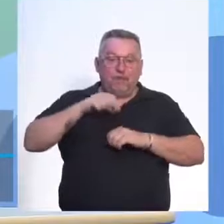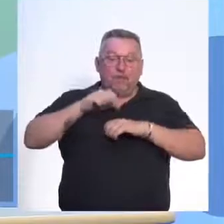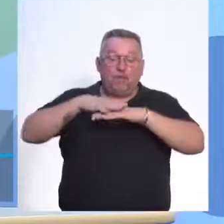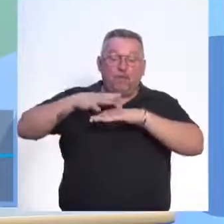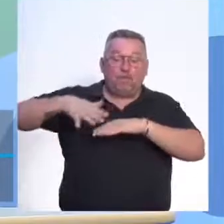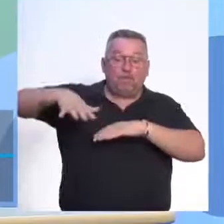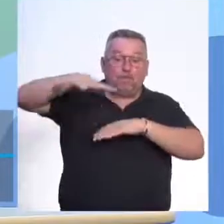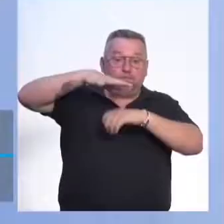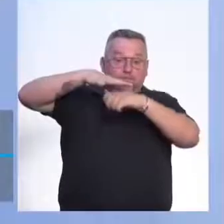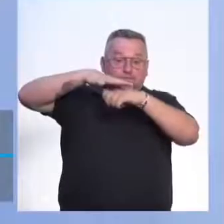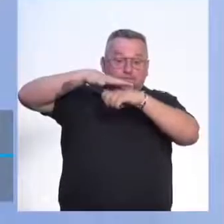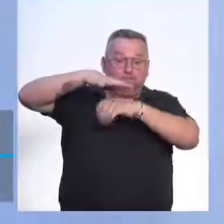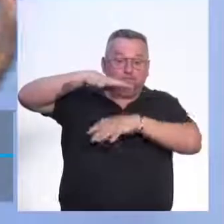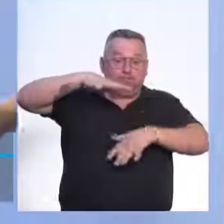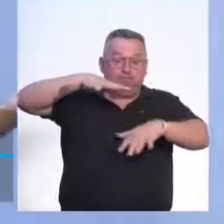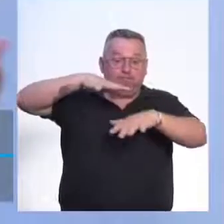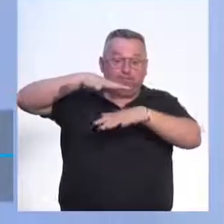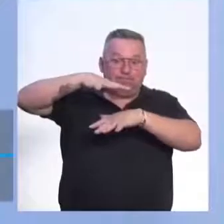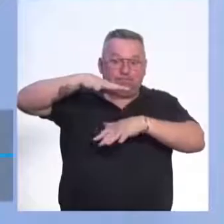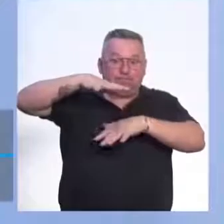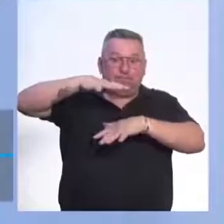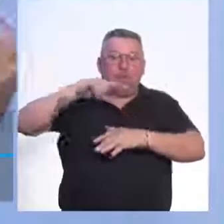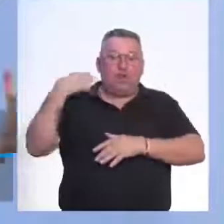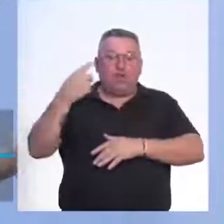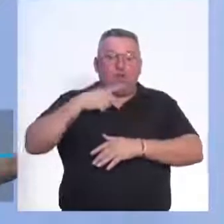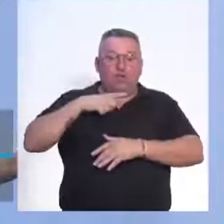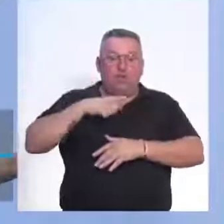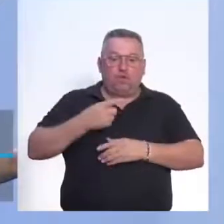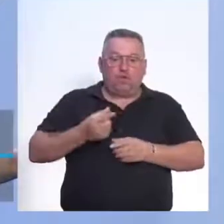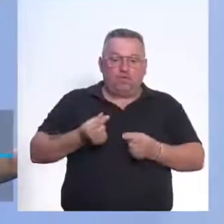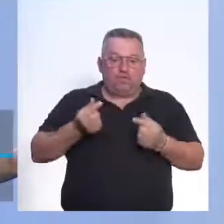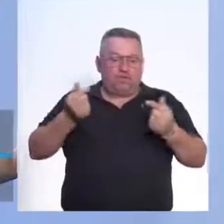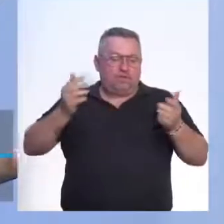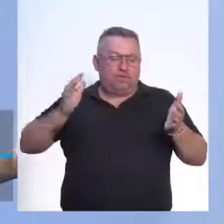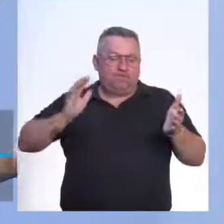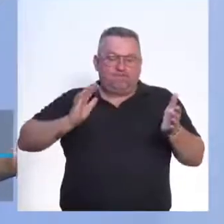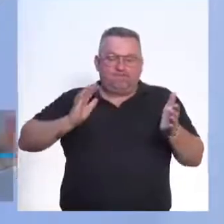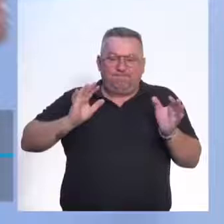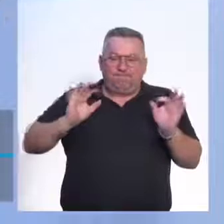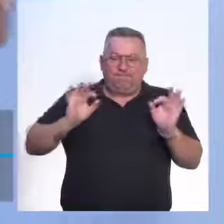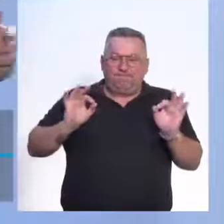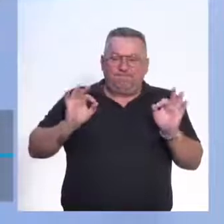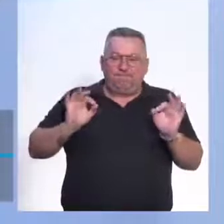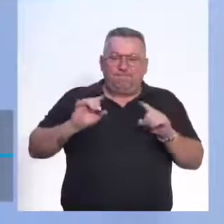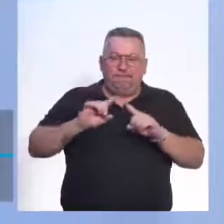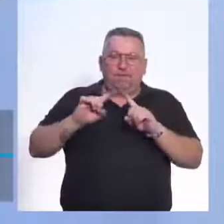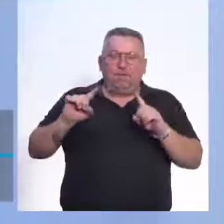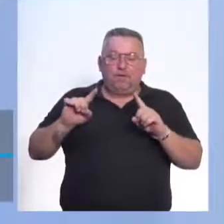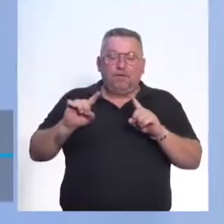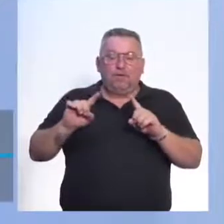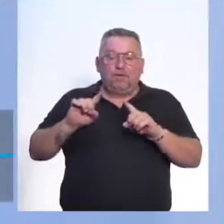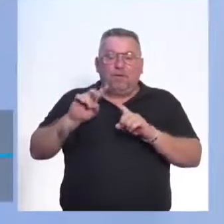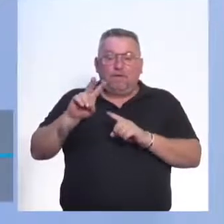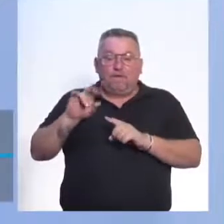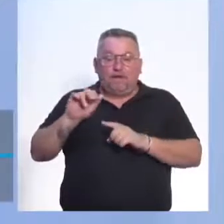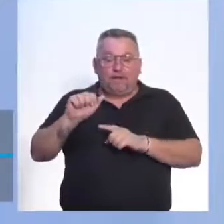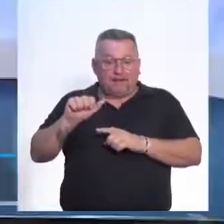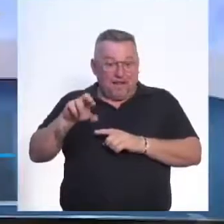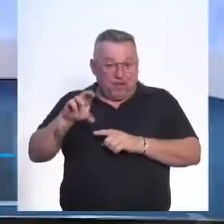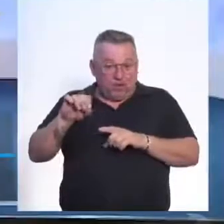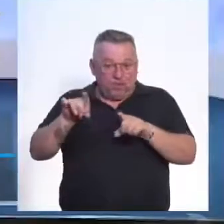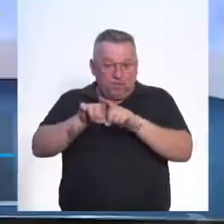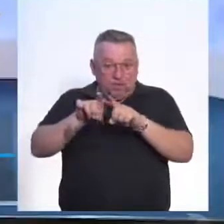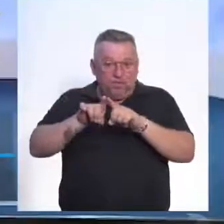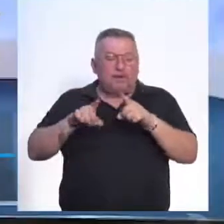suzerano. Perfeito. Nós somos da nobreza, Ah, então o vassalo também era um nobre. também era um nobre. Não era servo. Não,